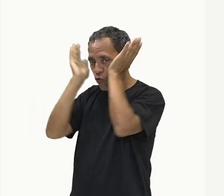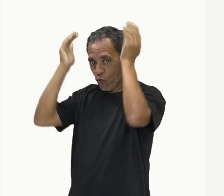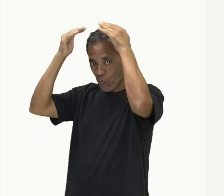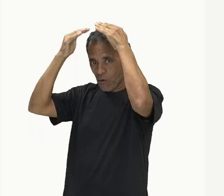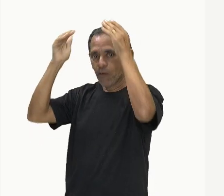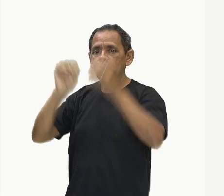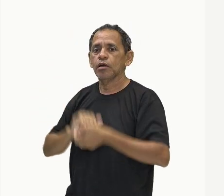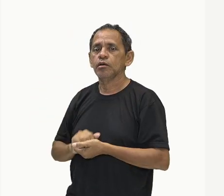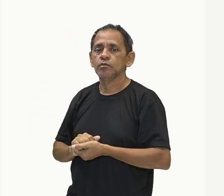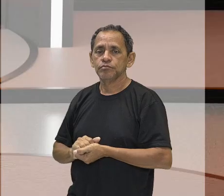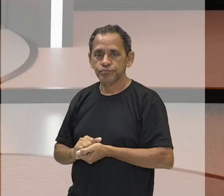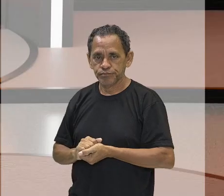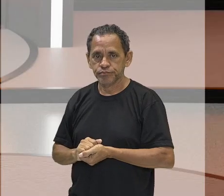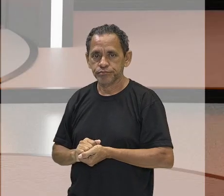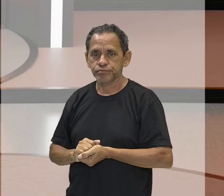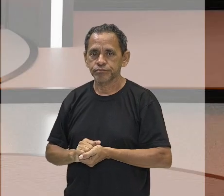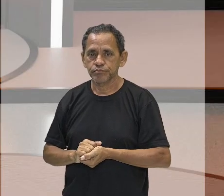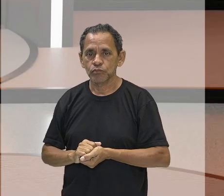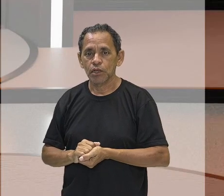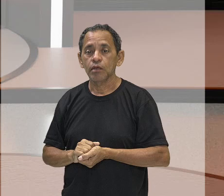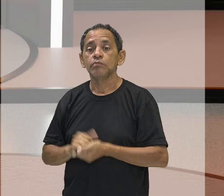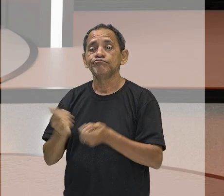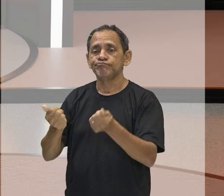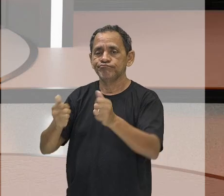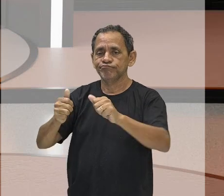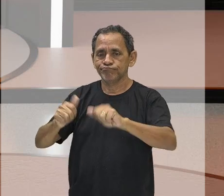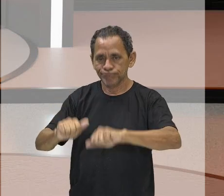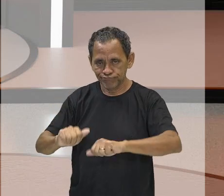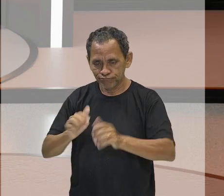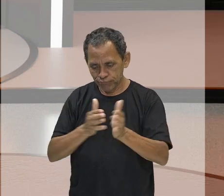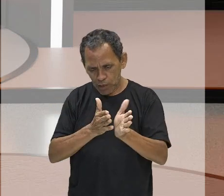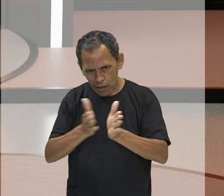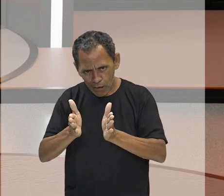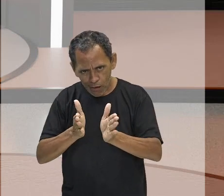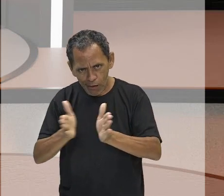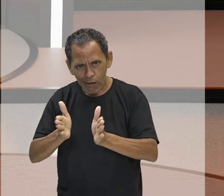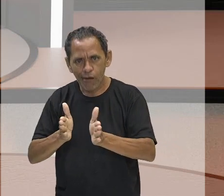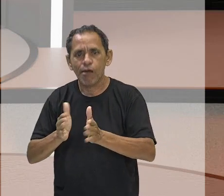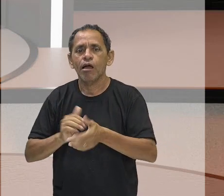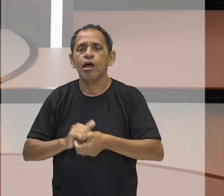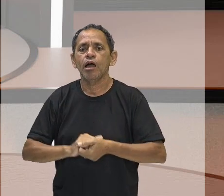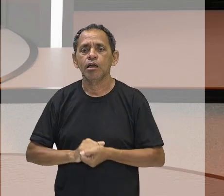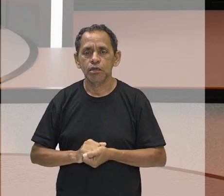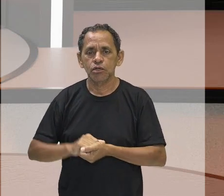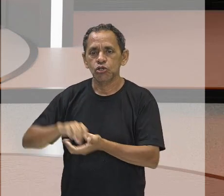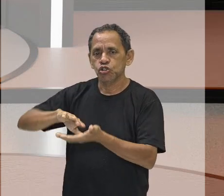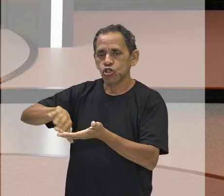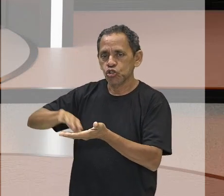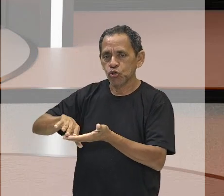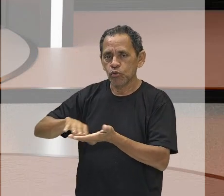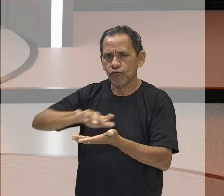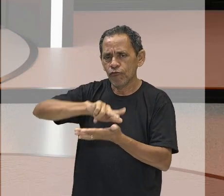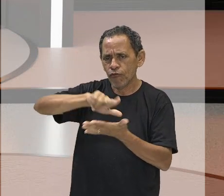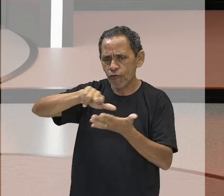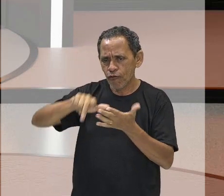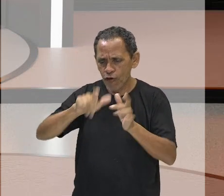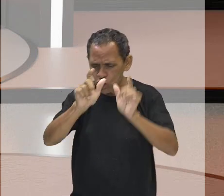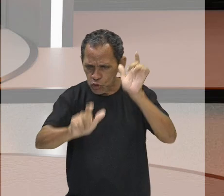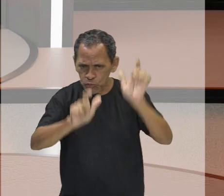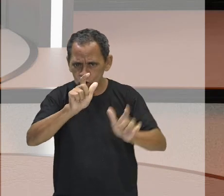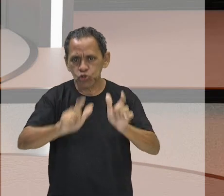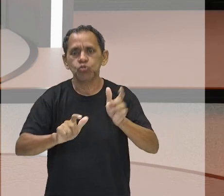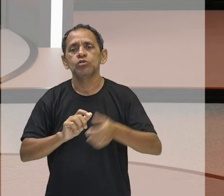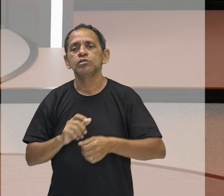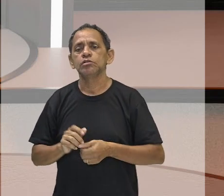gente, que essa crise levou ambos a se excomunhar. O que significa isso, gente? Era basicamente a